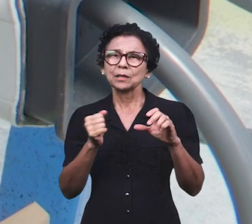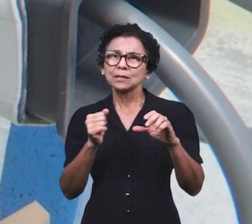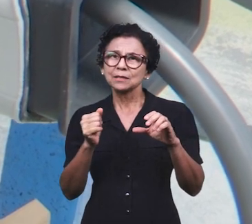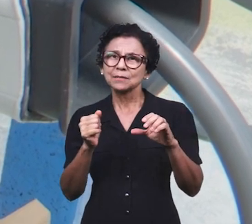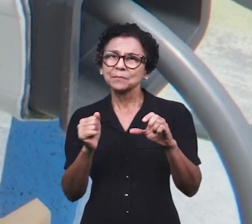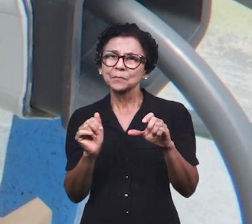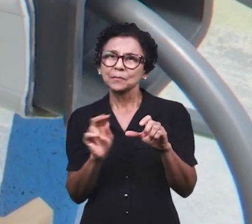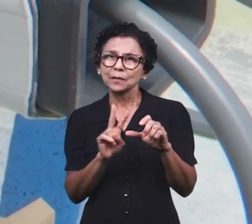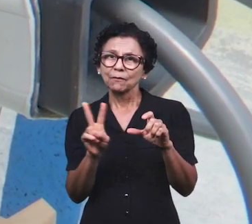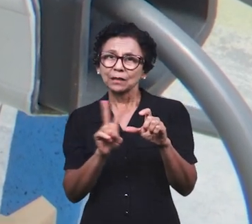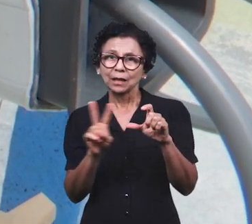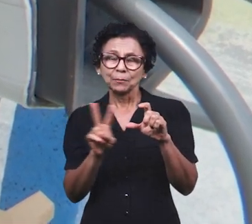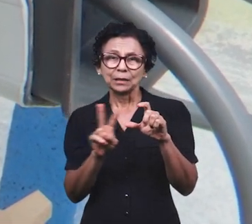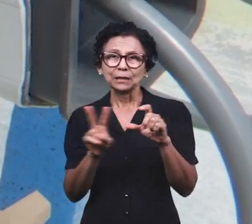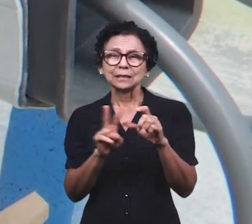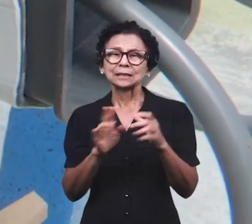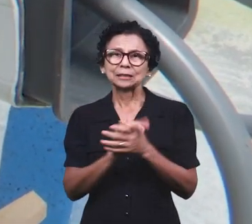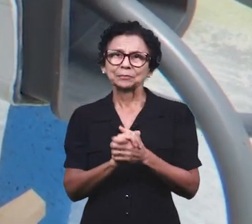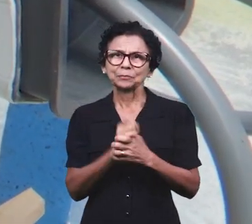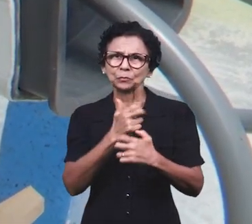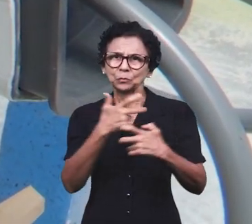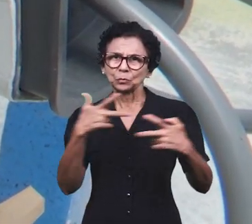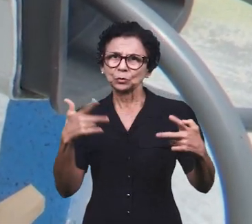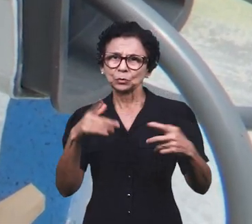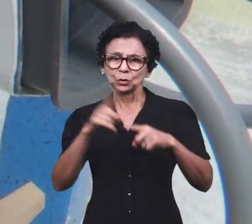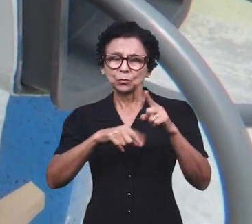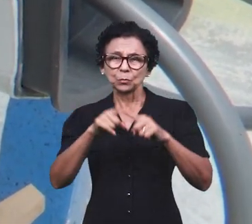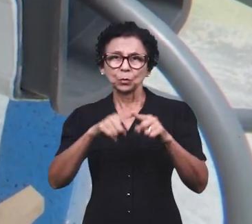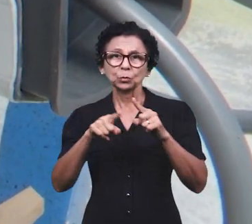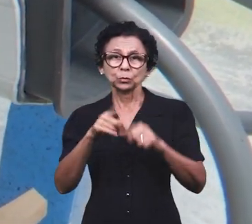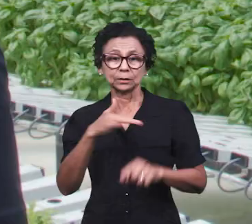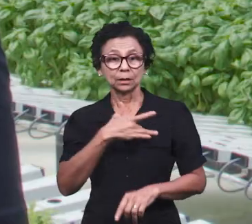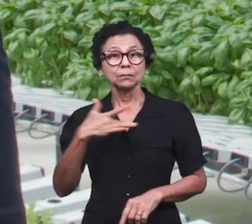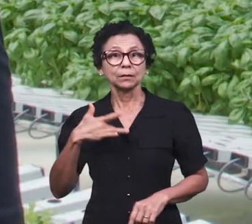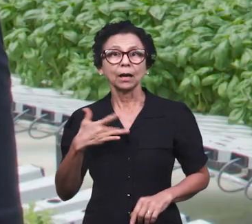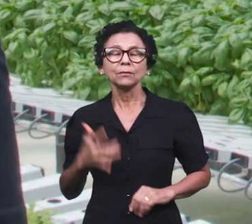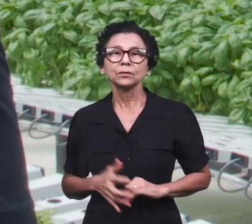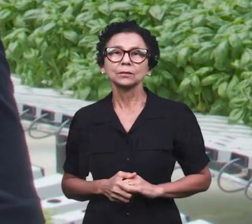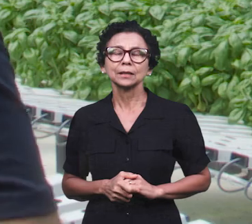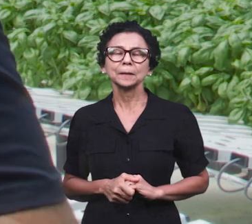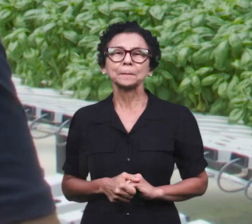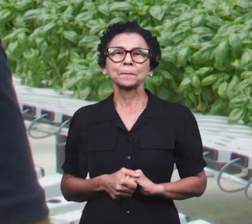minerais. Basicamente, o microverde ele é a fase inicial, né, da planta,